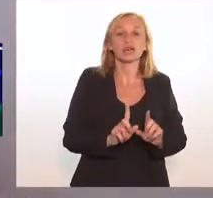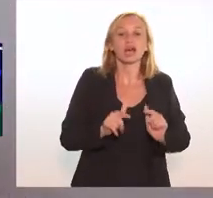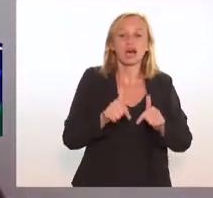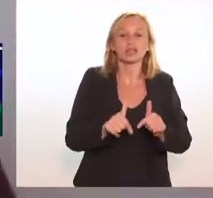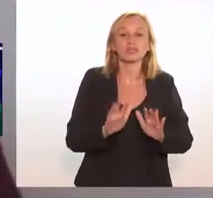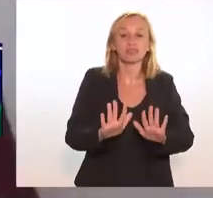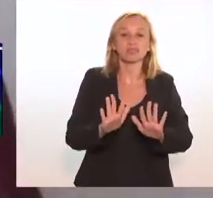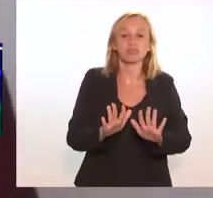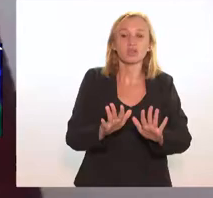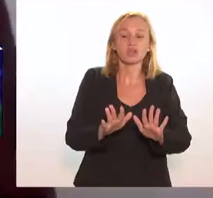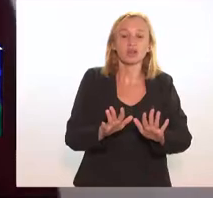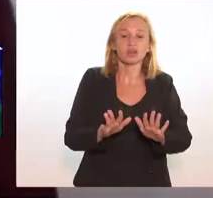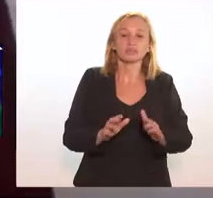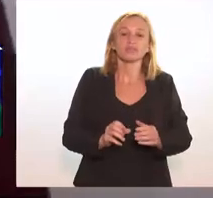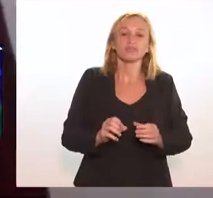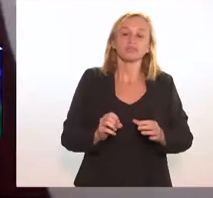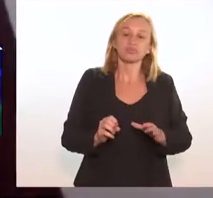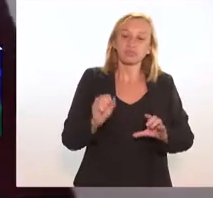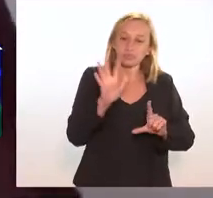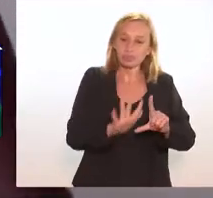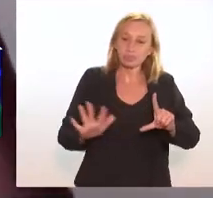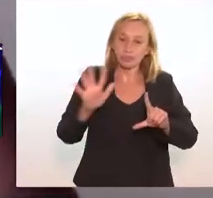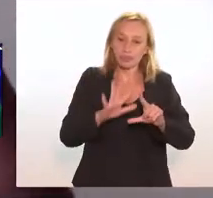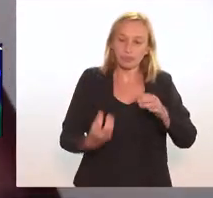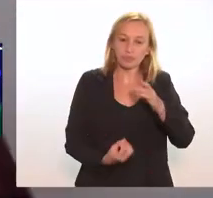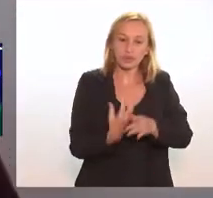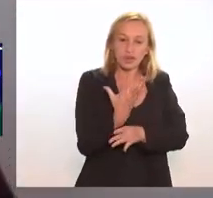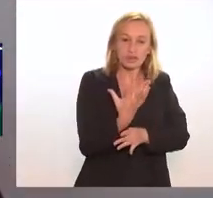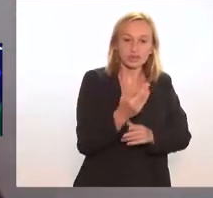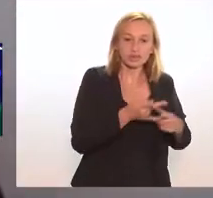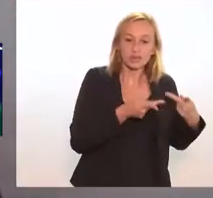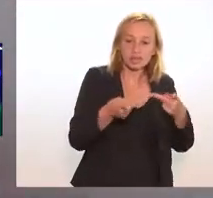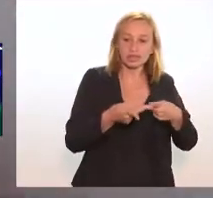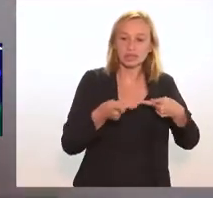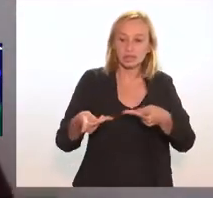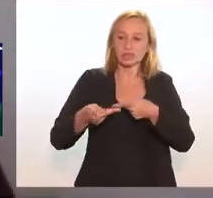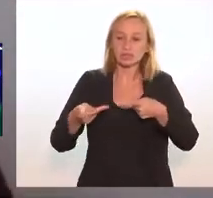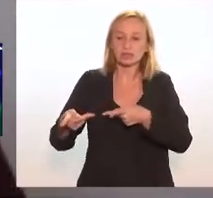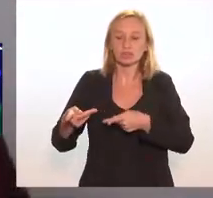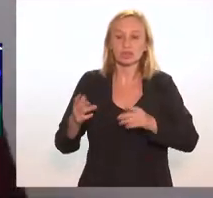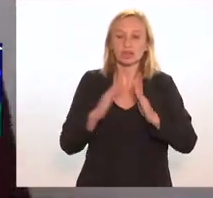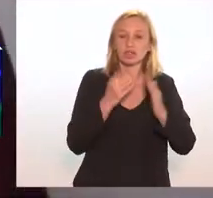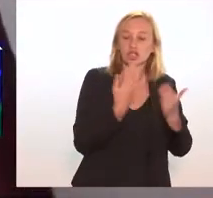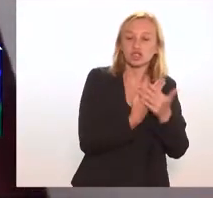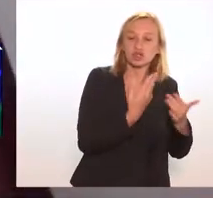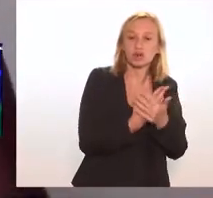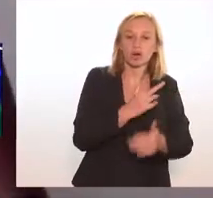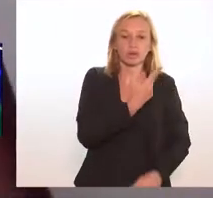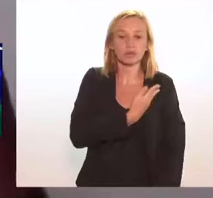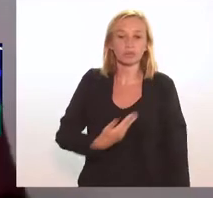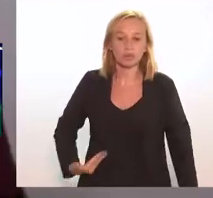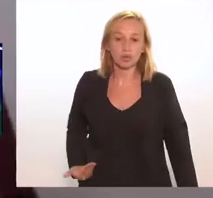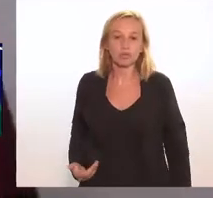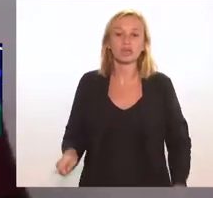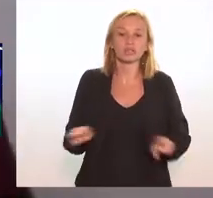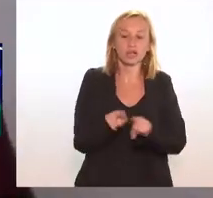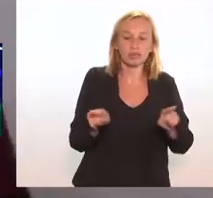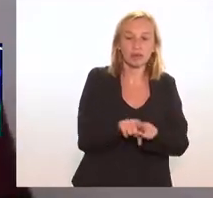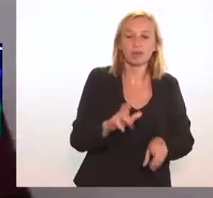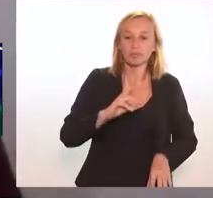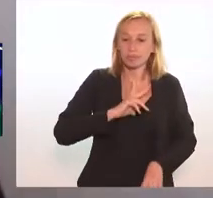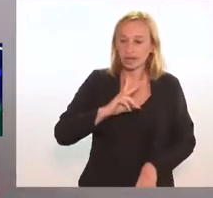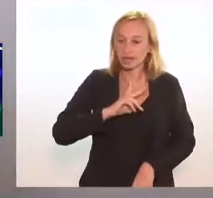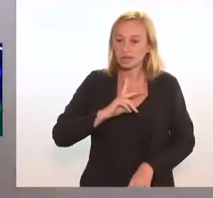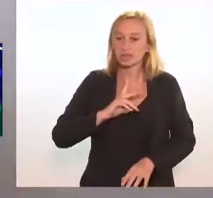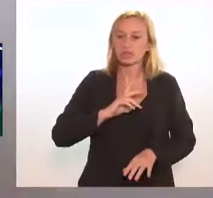partir da construção dessa plataforma, a gente vem visitando escolas públicas, tanto da rede estadual quanto escolas das